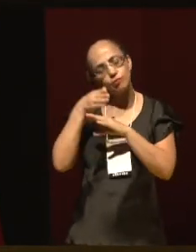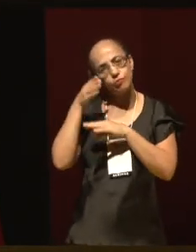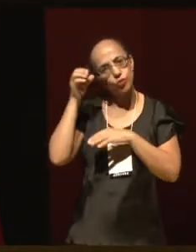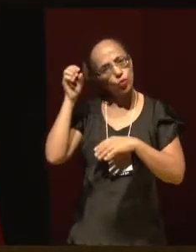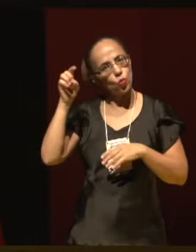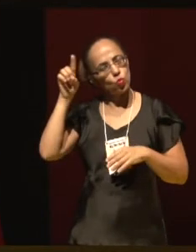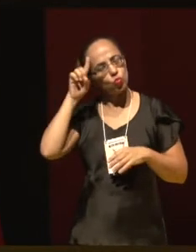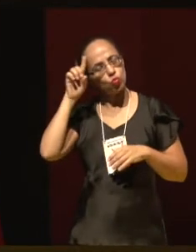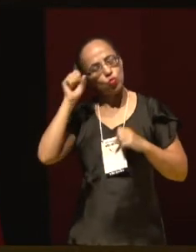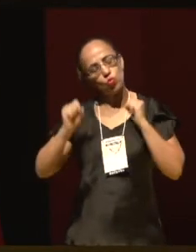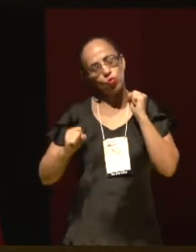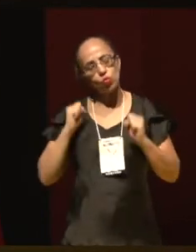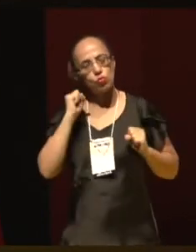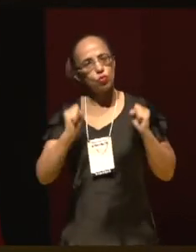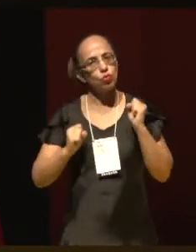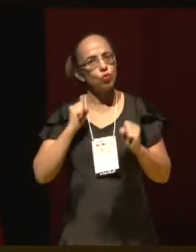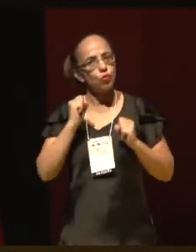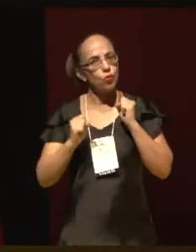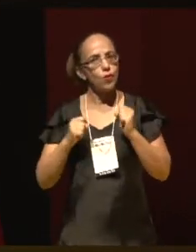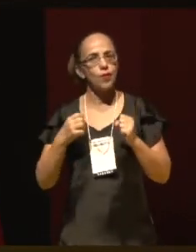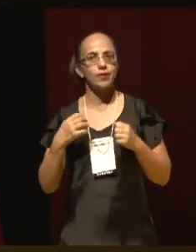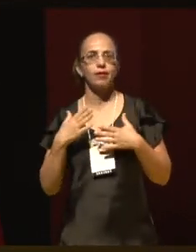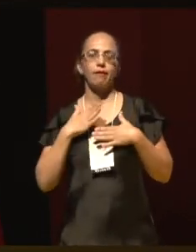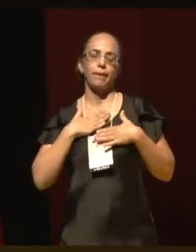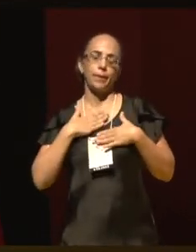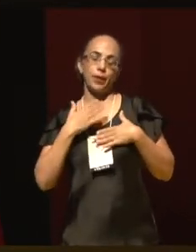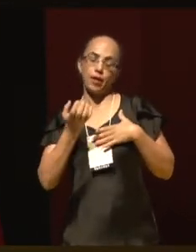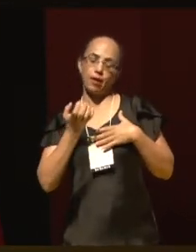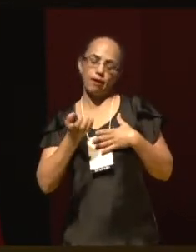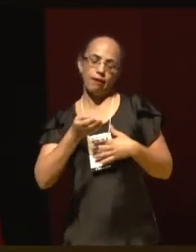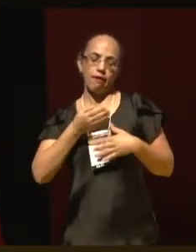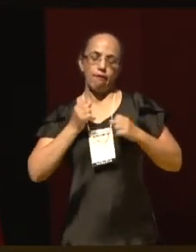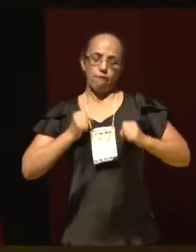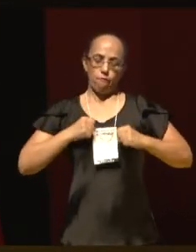para estar mais forte, mais saudável, para que seu coração esteja bem.